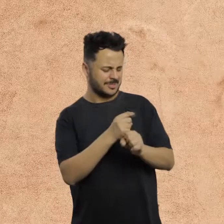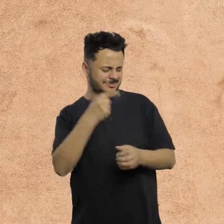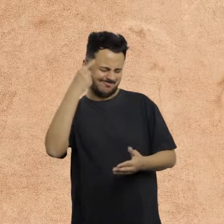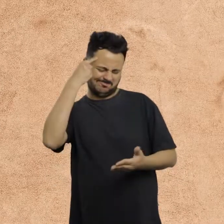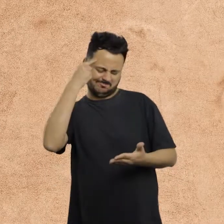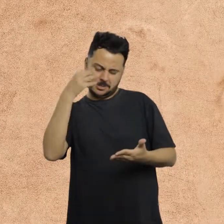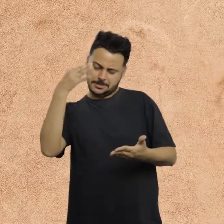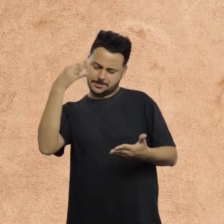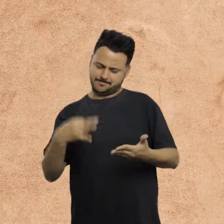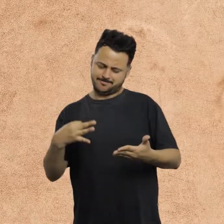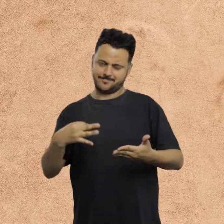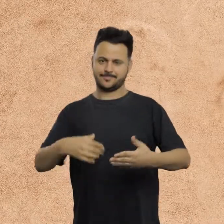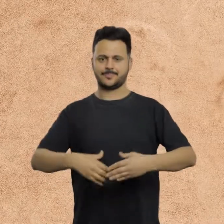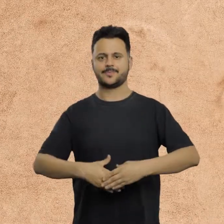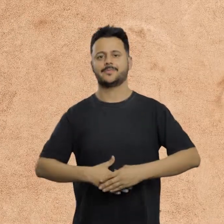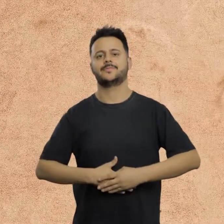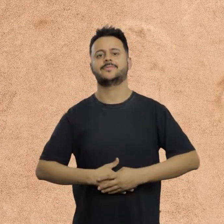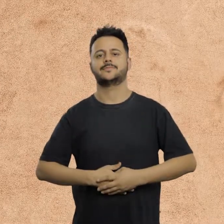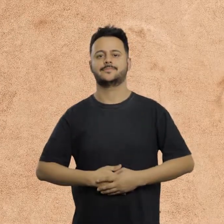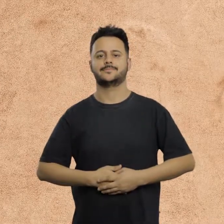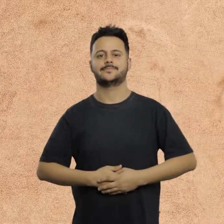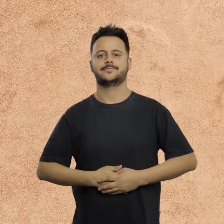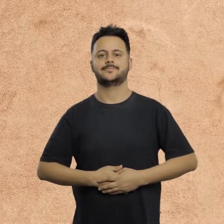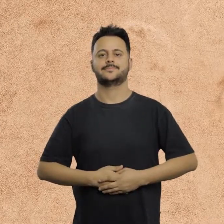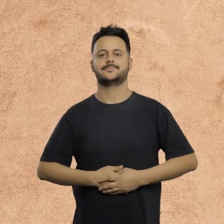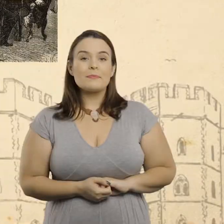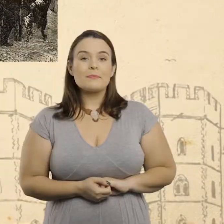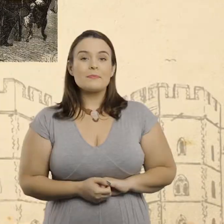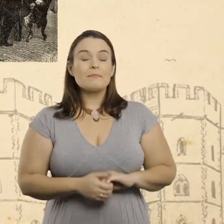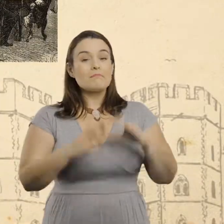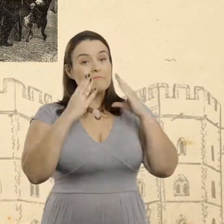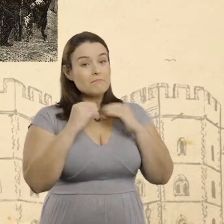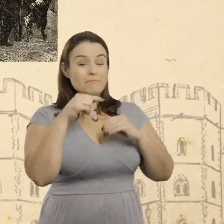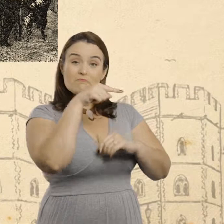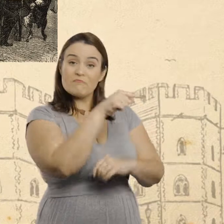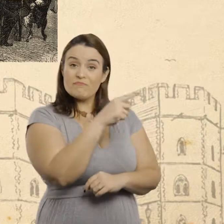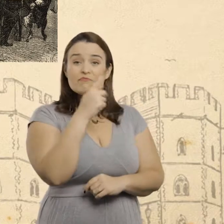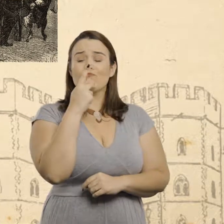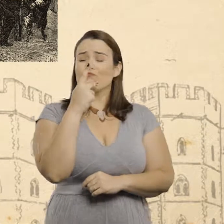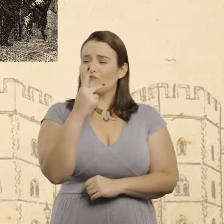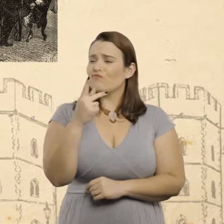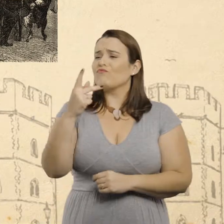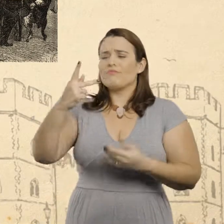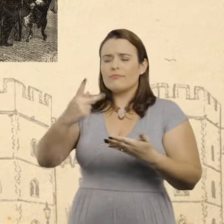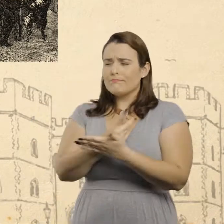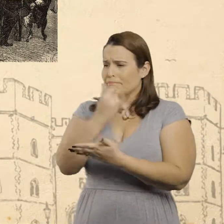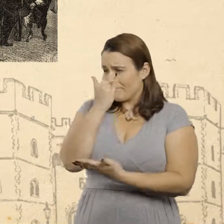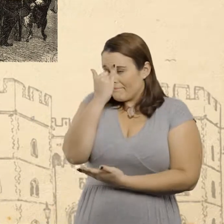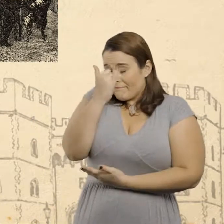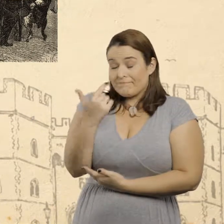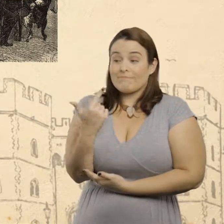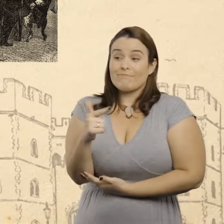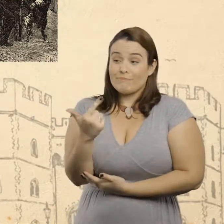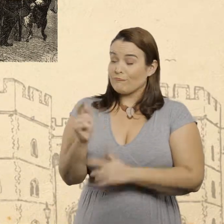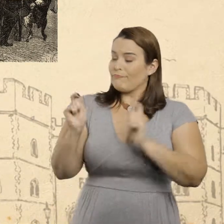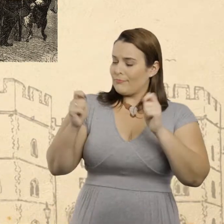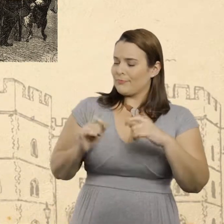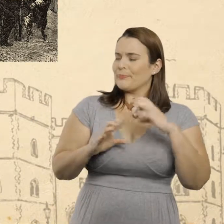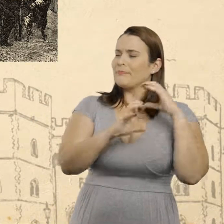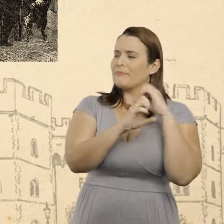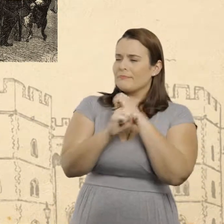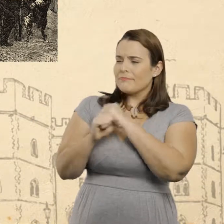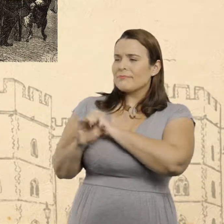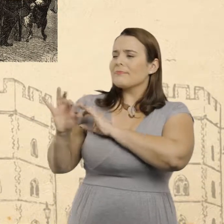Calculado, contado, pensado com exatidão. Phileas Fogg disse que imprevistos não existem, que tudo poderia